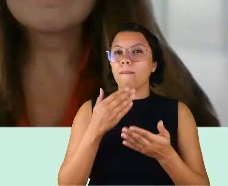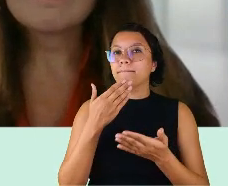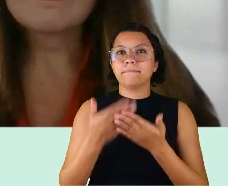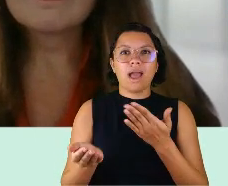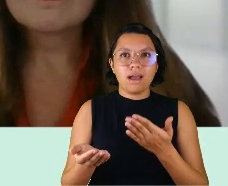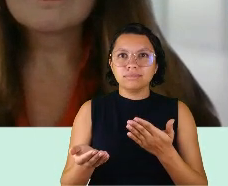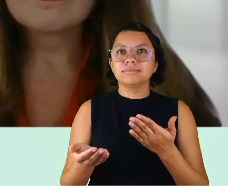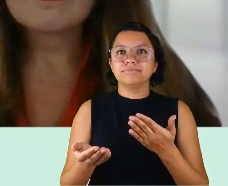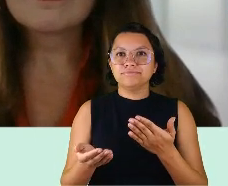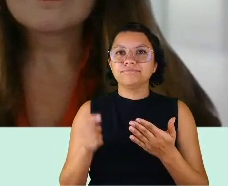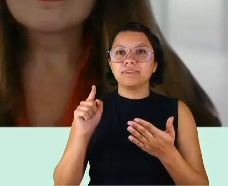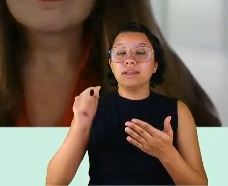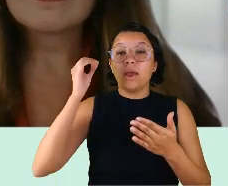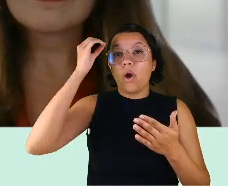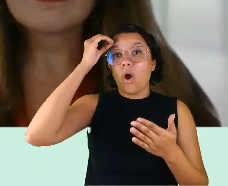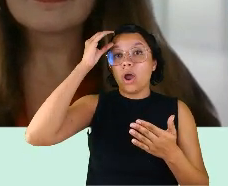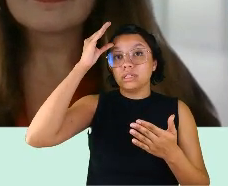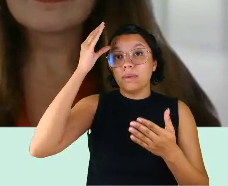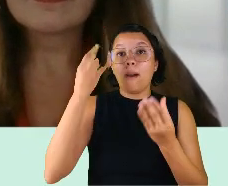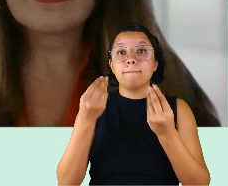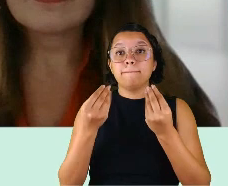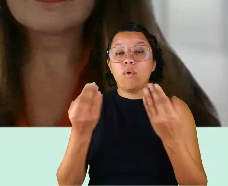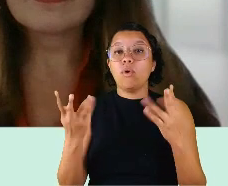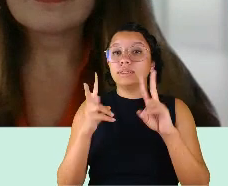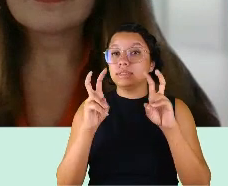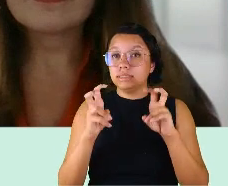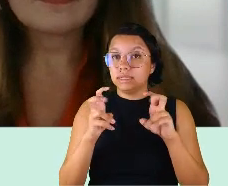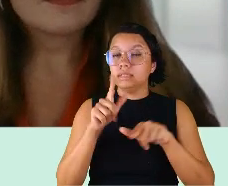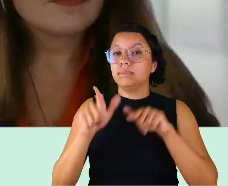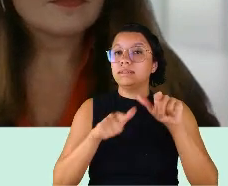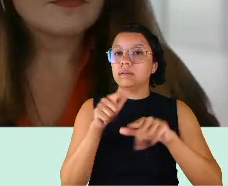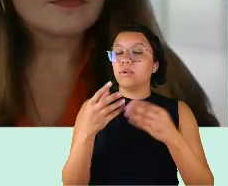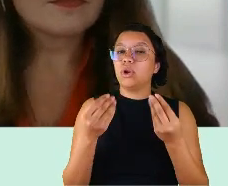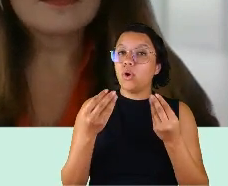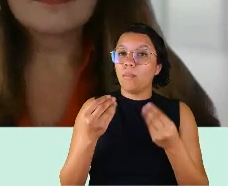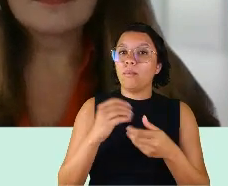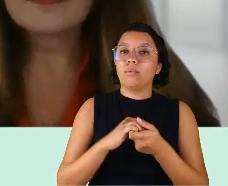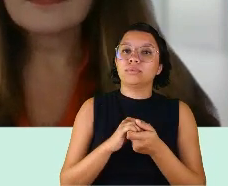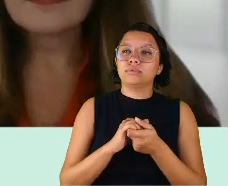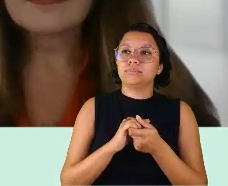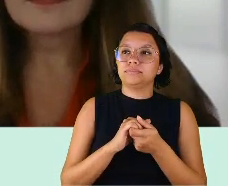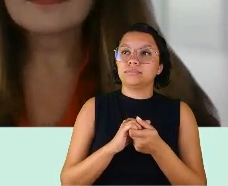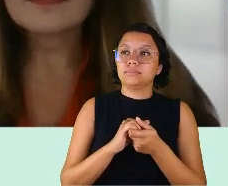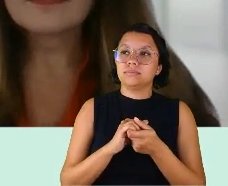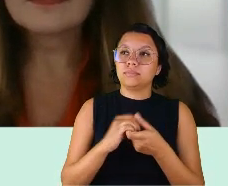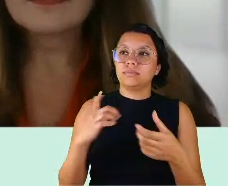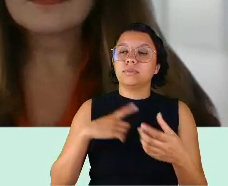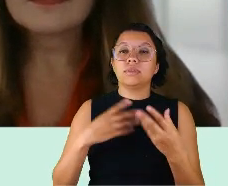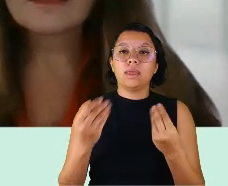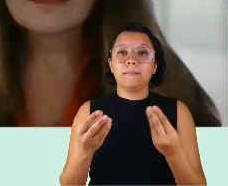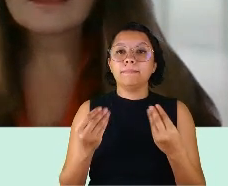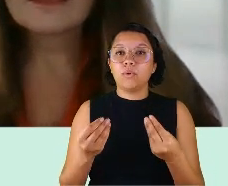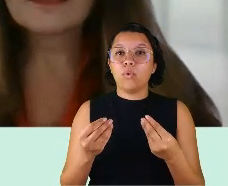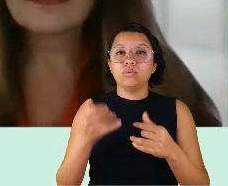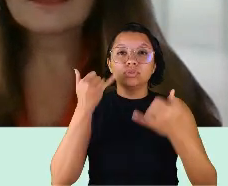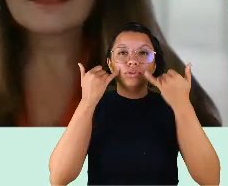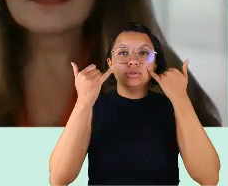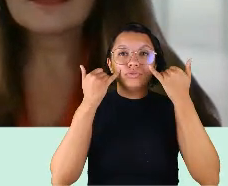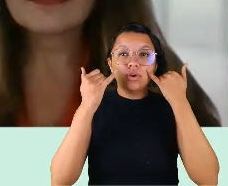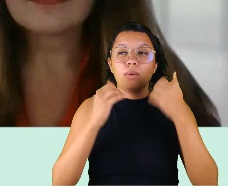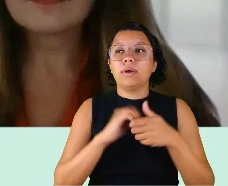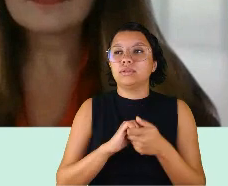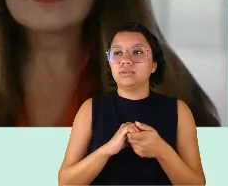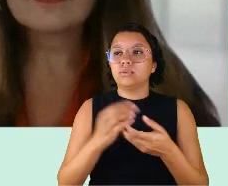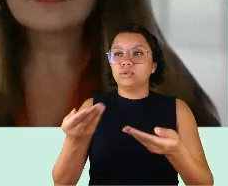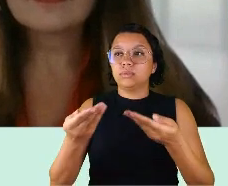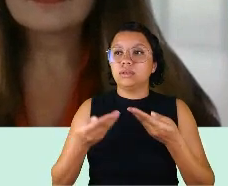grande conhecedor desses temas e tem atuado bastante e tem muitas informações